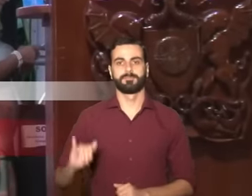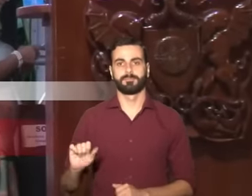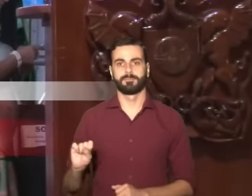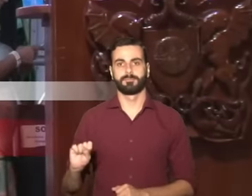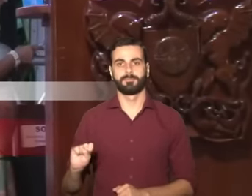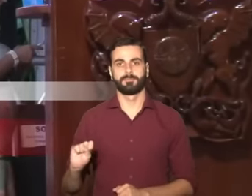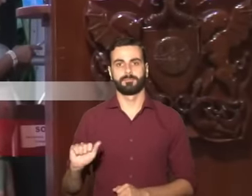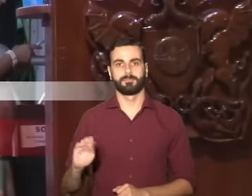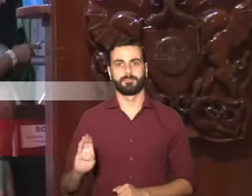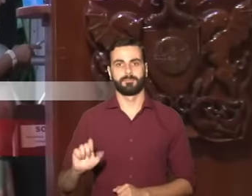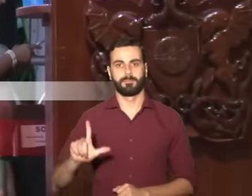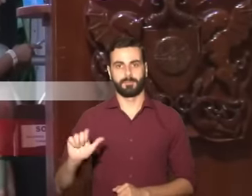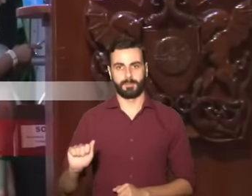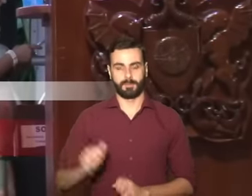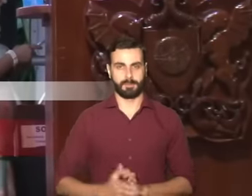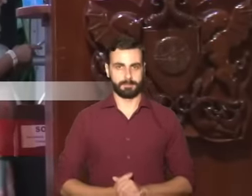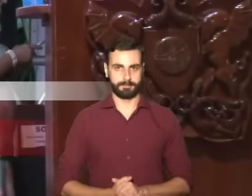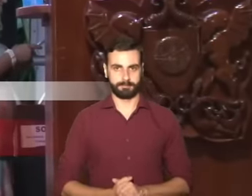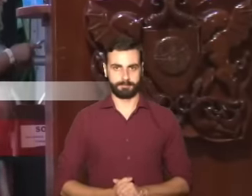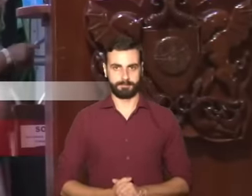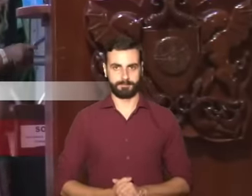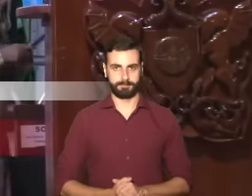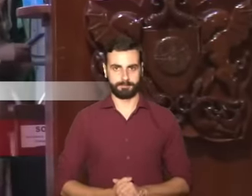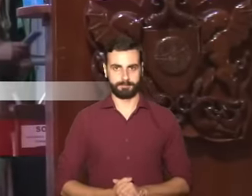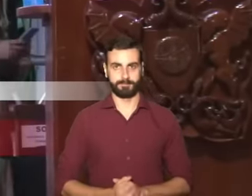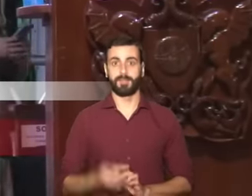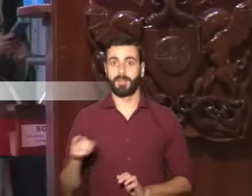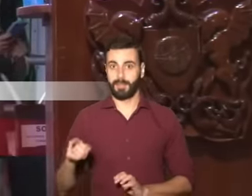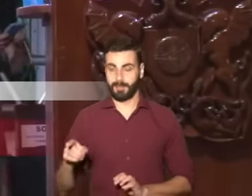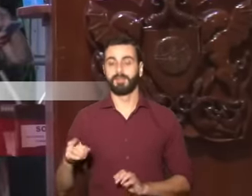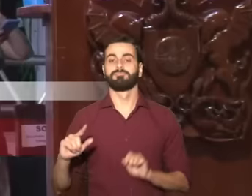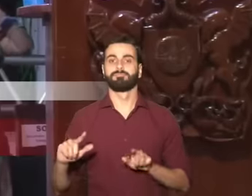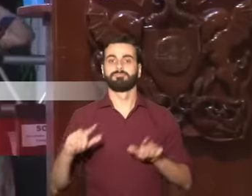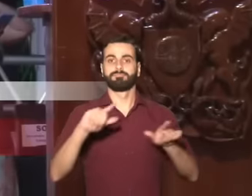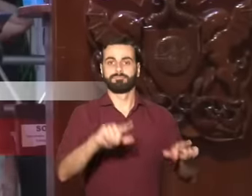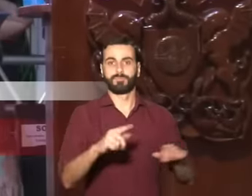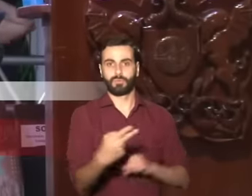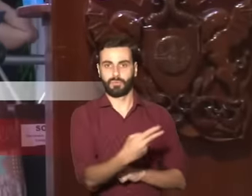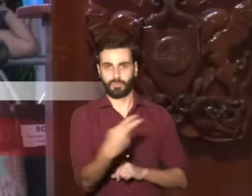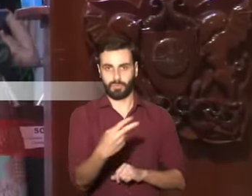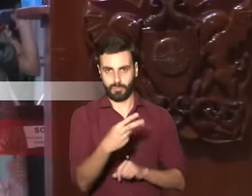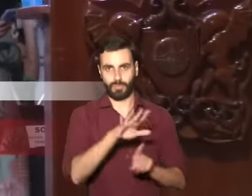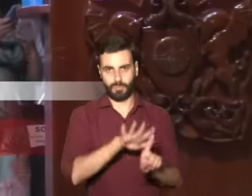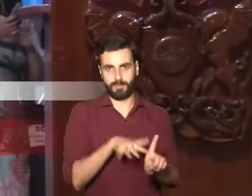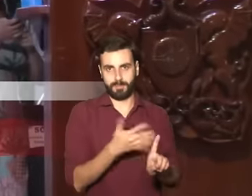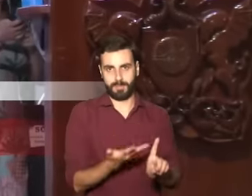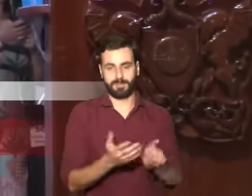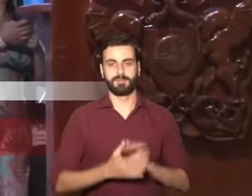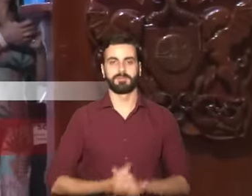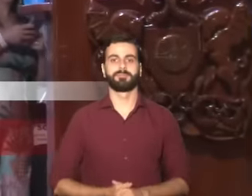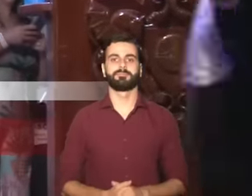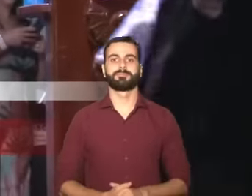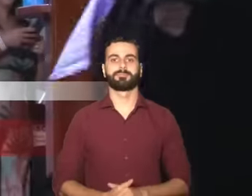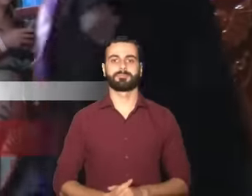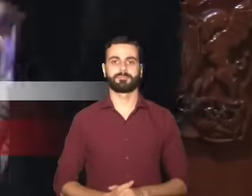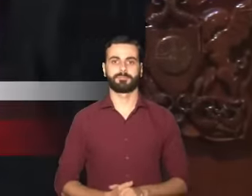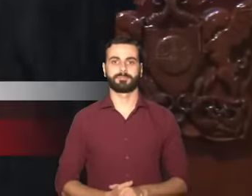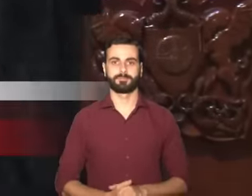Isabela Soares Ferreira, que entregará as placas aos homenageados.